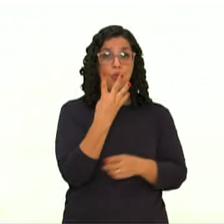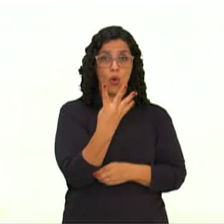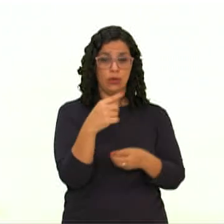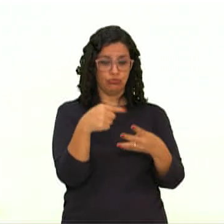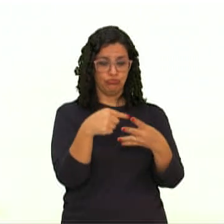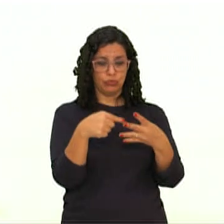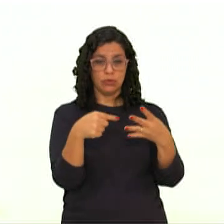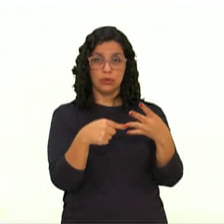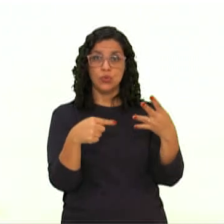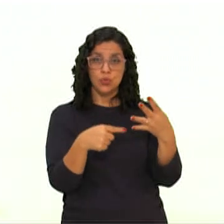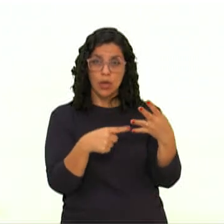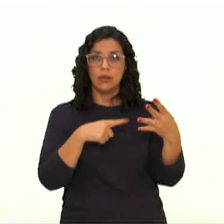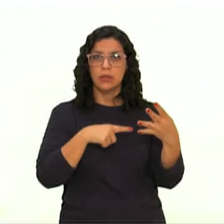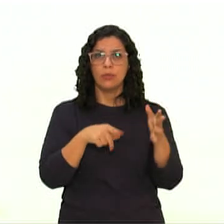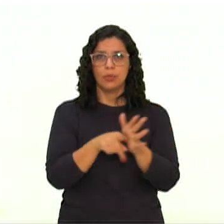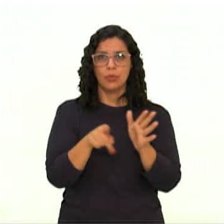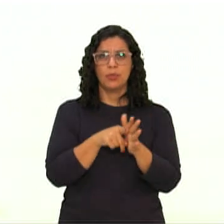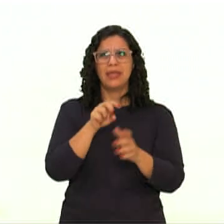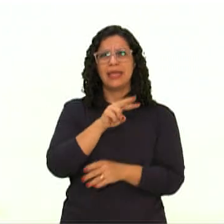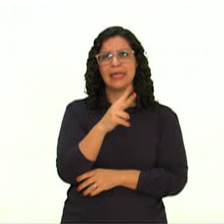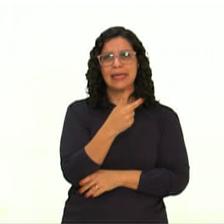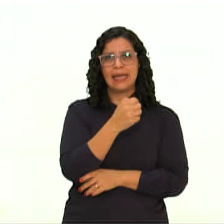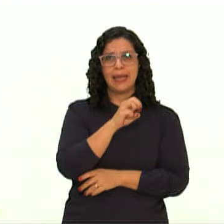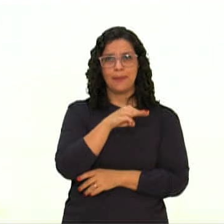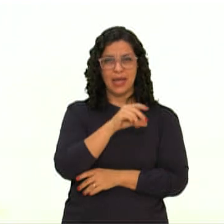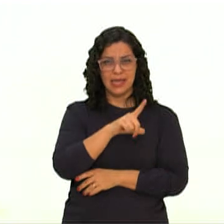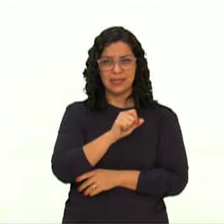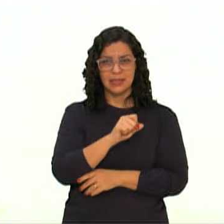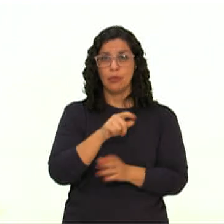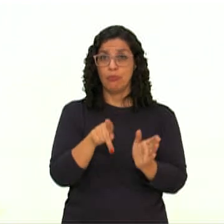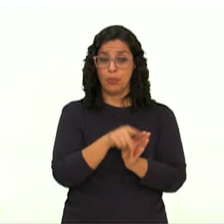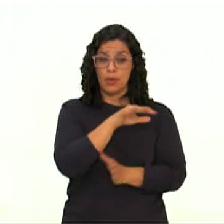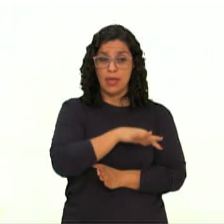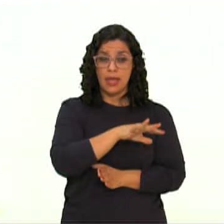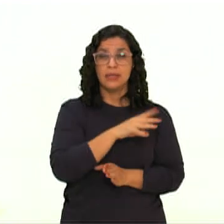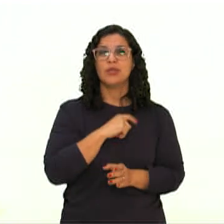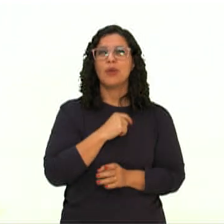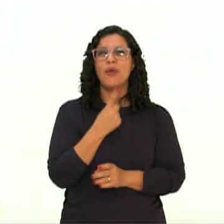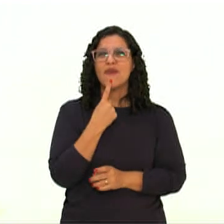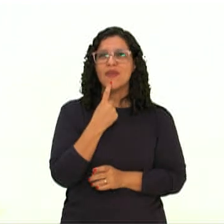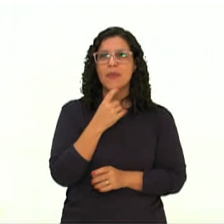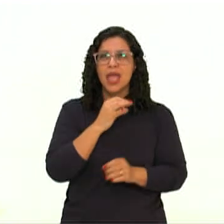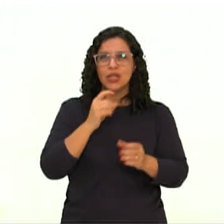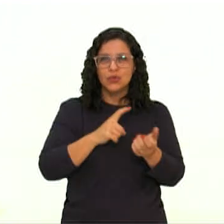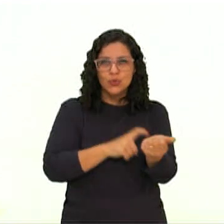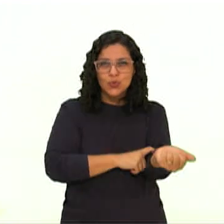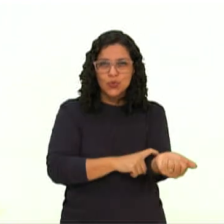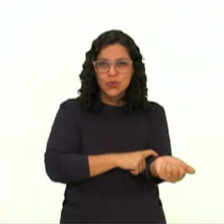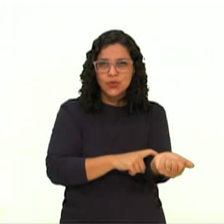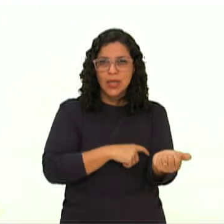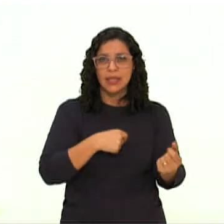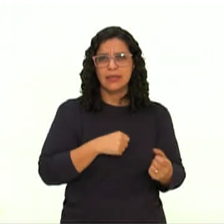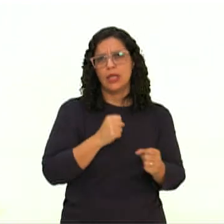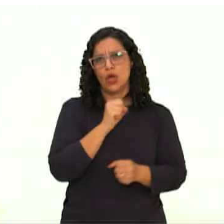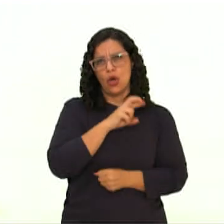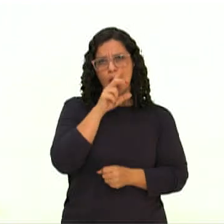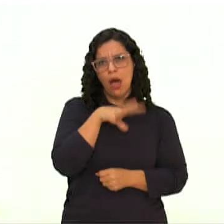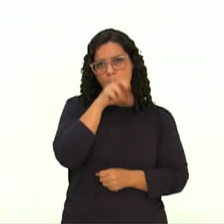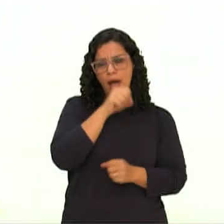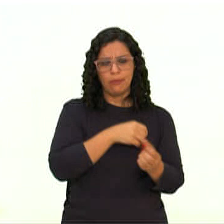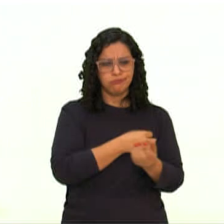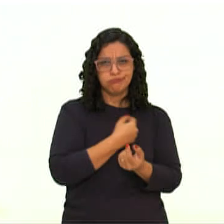tá? Então, beleza, ele vai ter o concentrado de hemácias, lembrando que hemácias são os glóbulos vermelhos do sangue, né? Transporta oxigênio e tudo